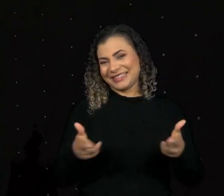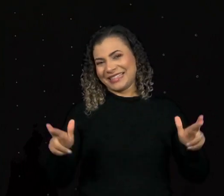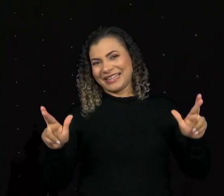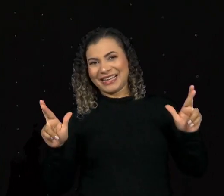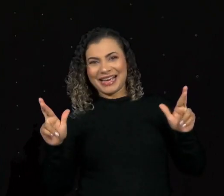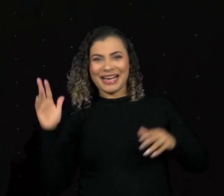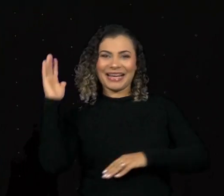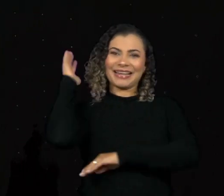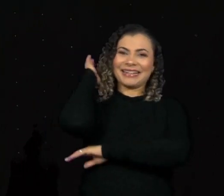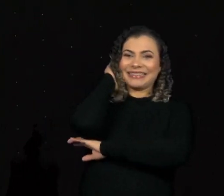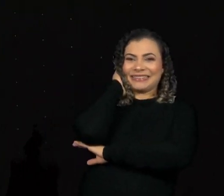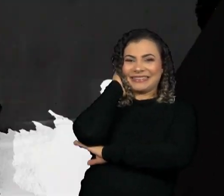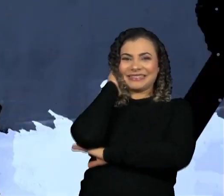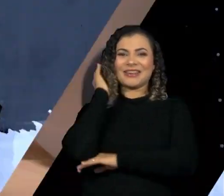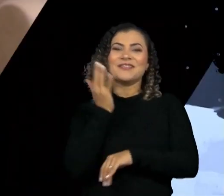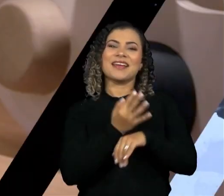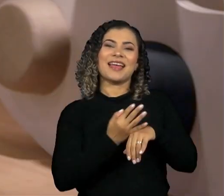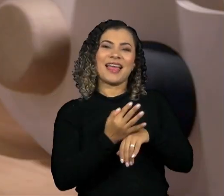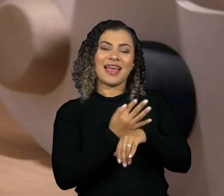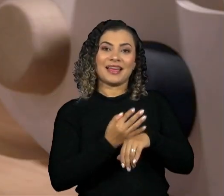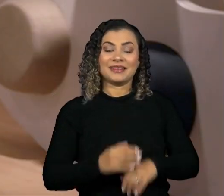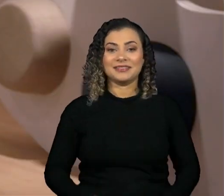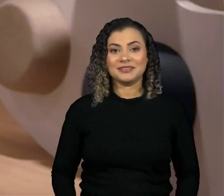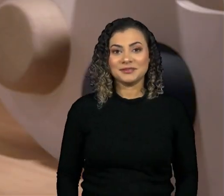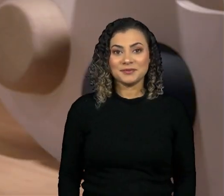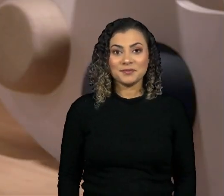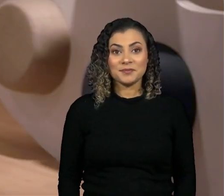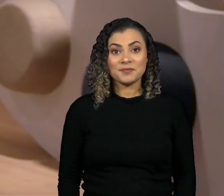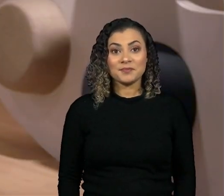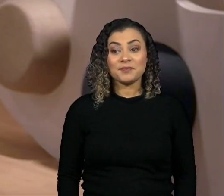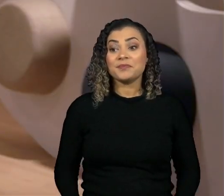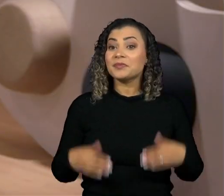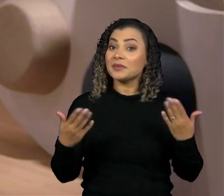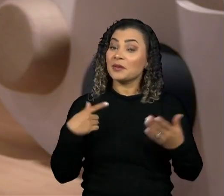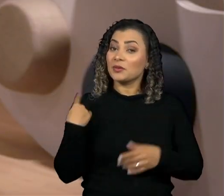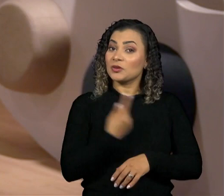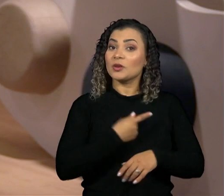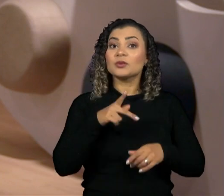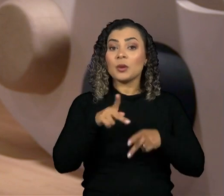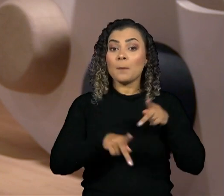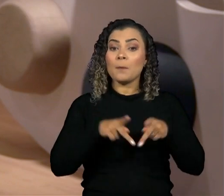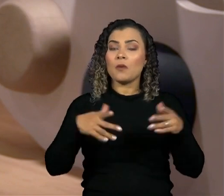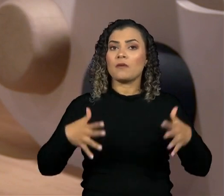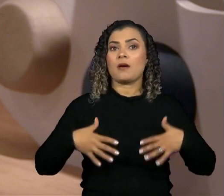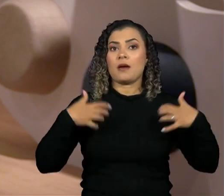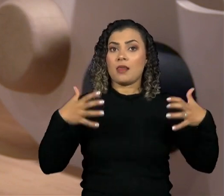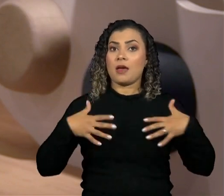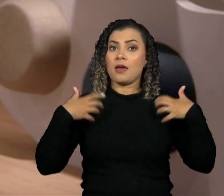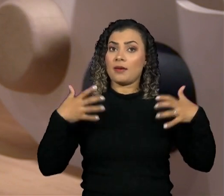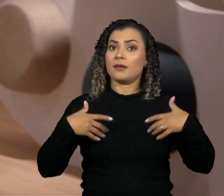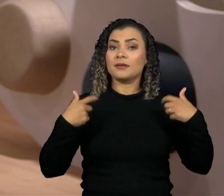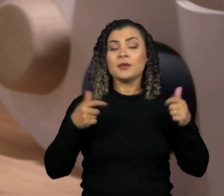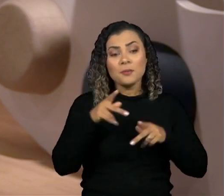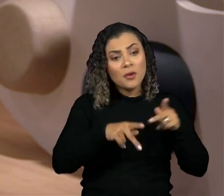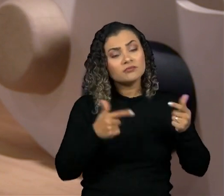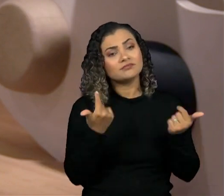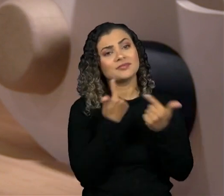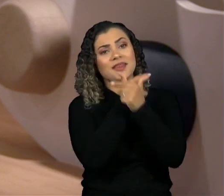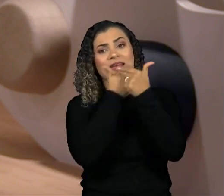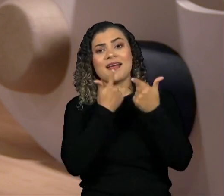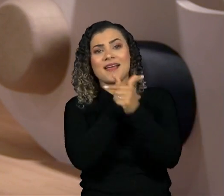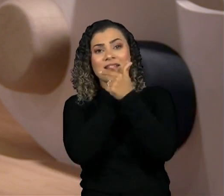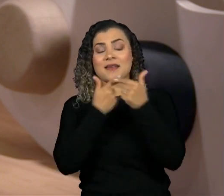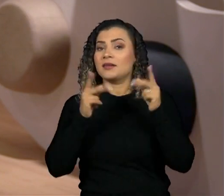O dinheiro das férias. Nós brasileiros, nós somos um povo bastante alegre, né? Bastante risonho. A gente